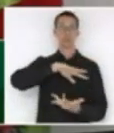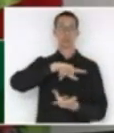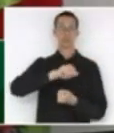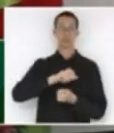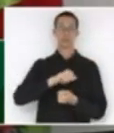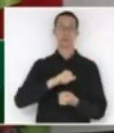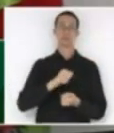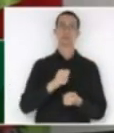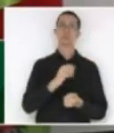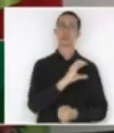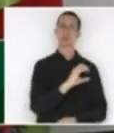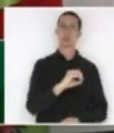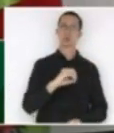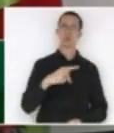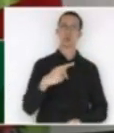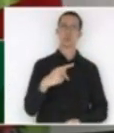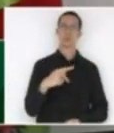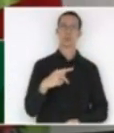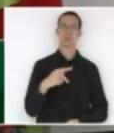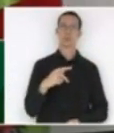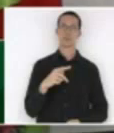de crédito solidário.